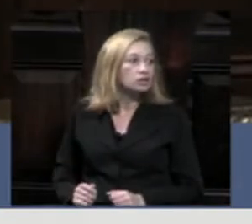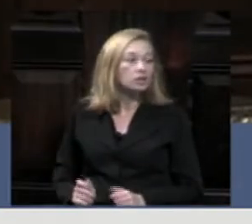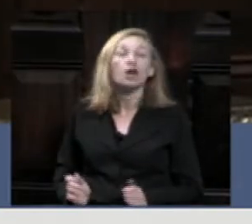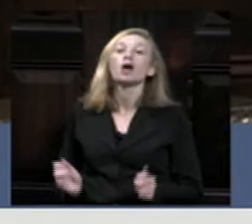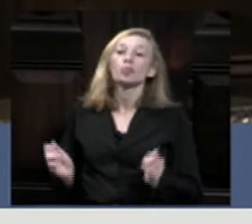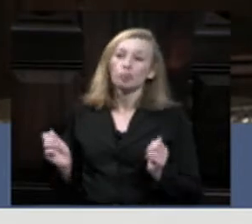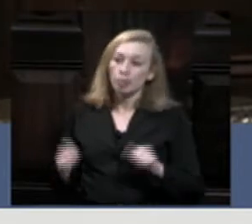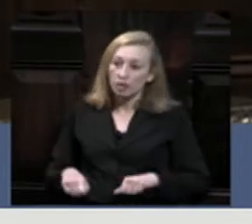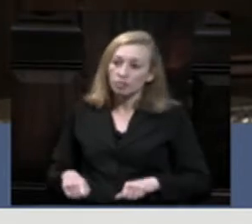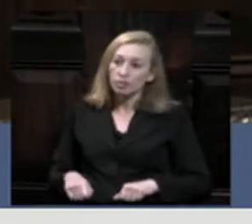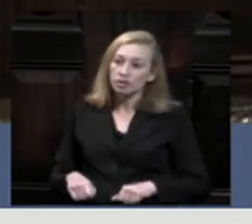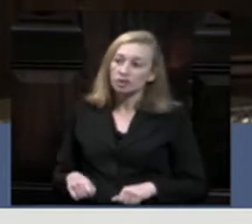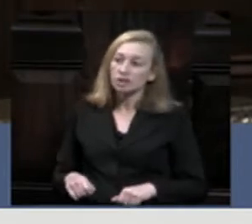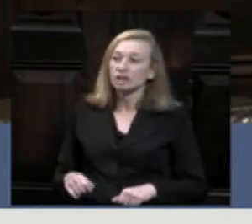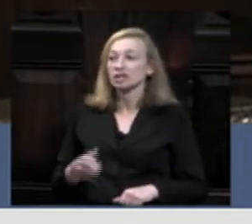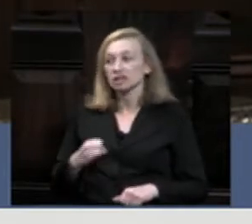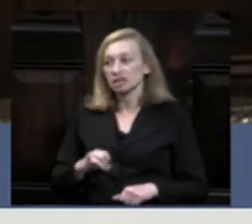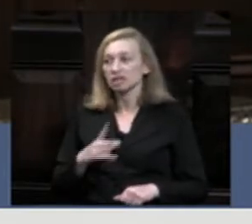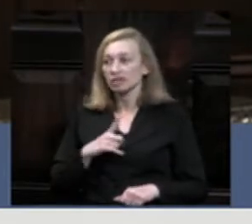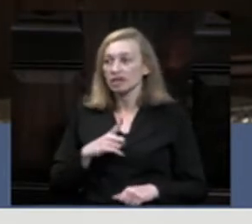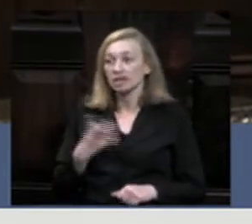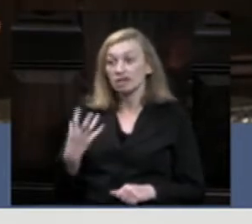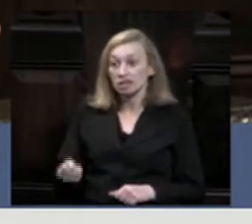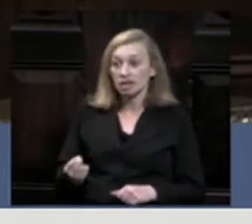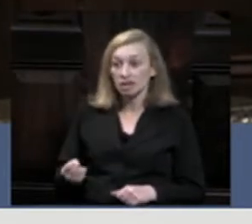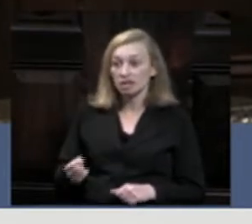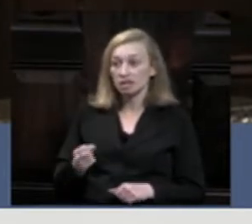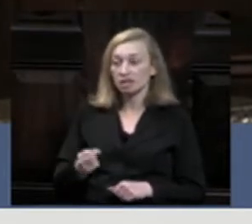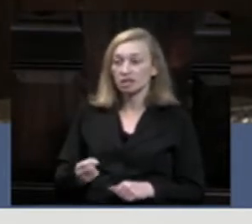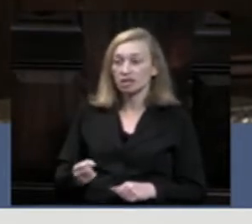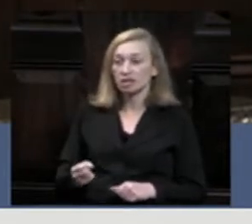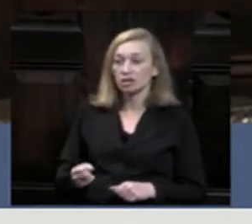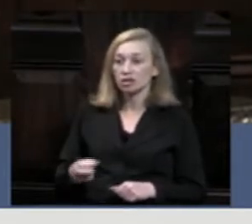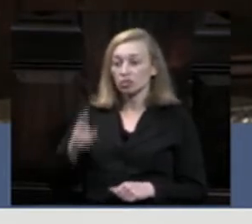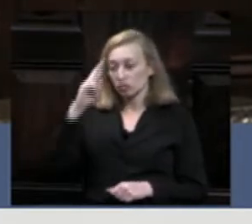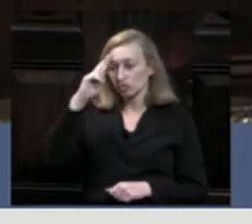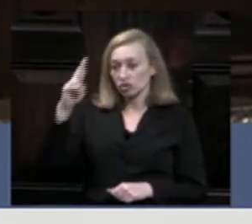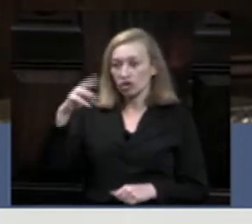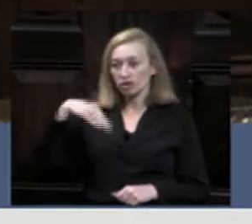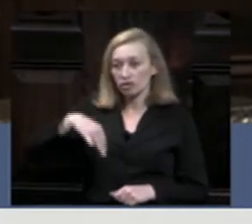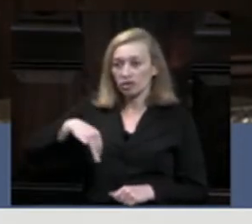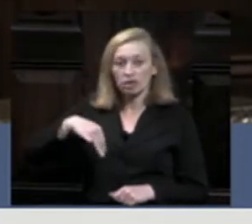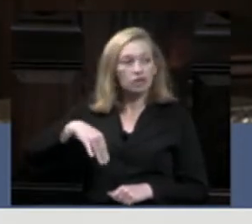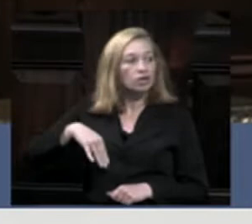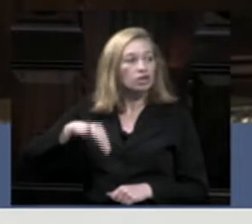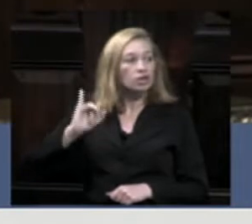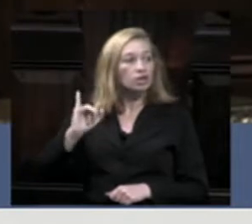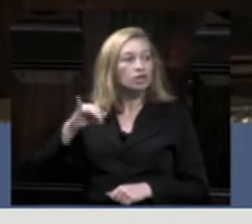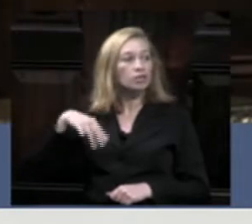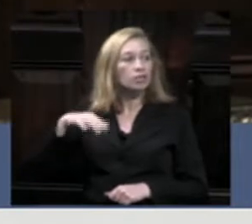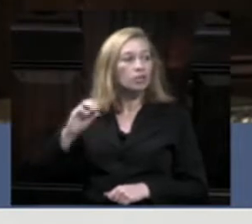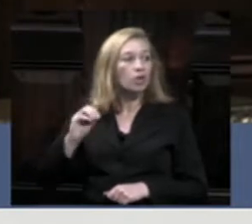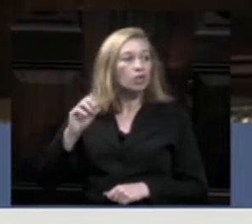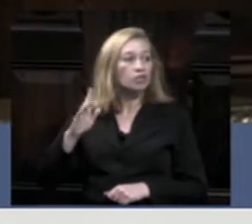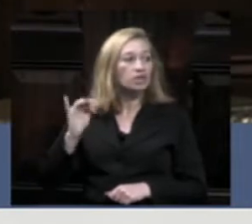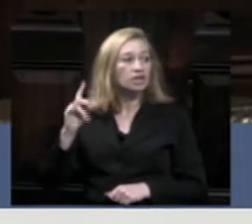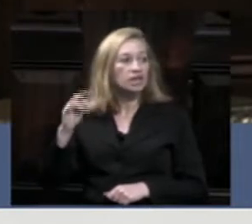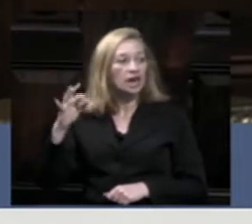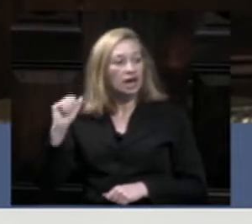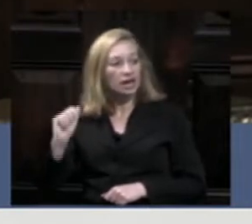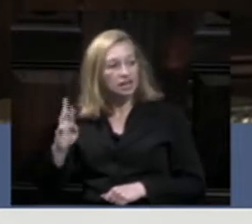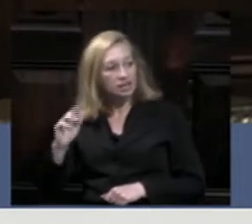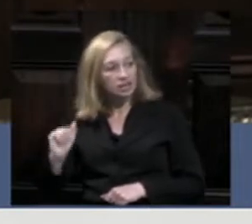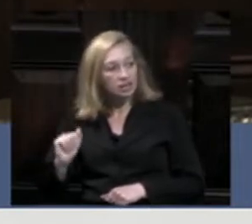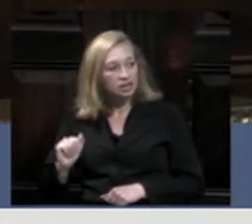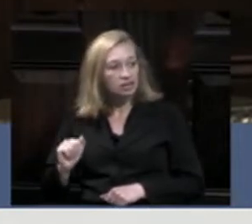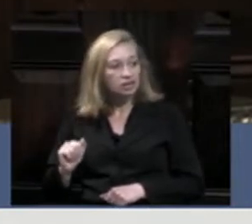dos especuladores imobiliários entenderem que as licenças concedidas antes